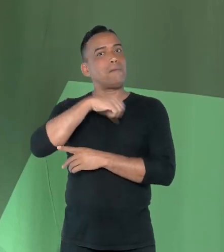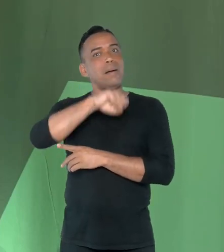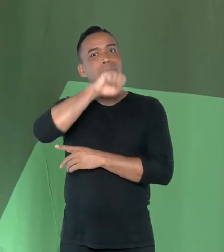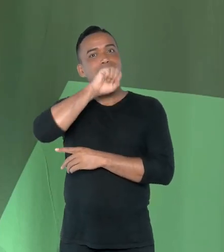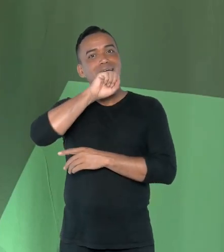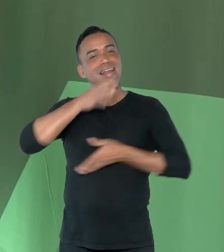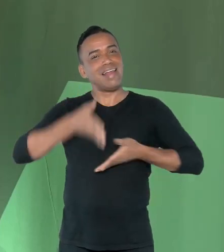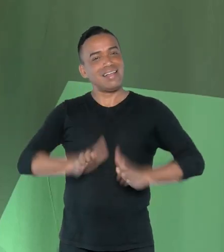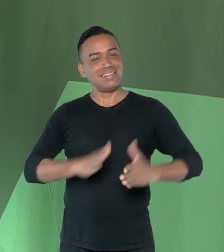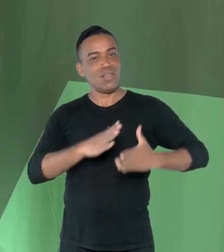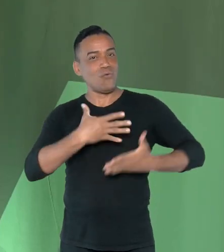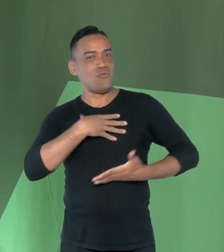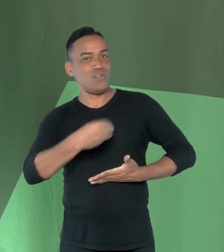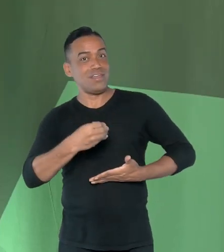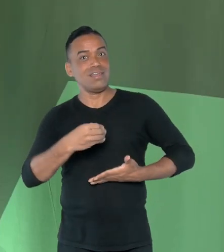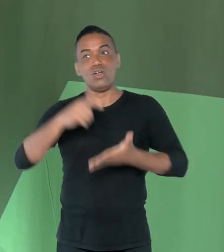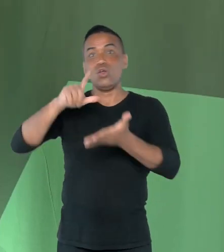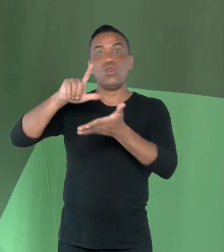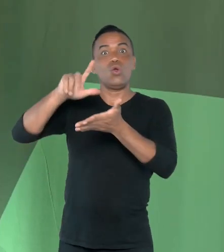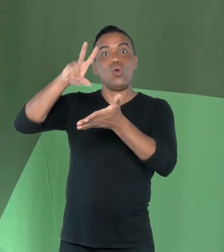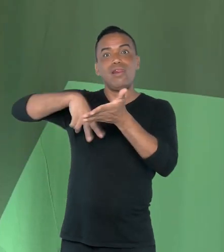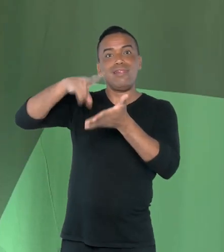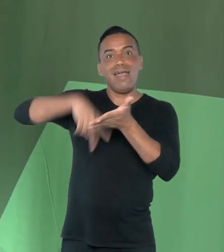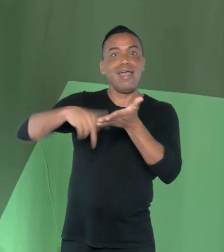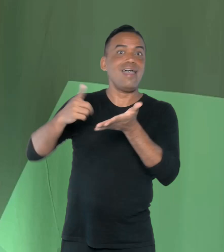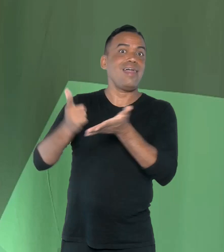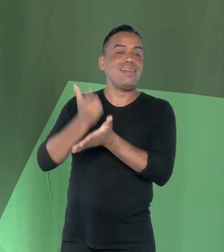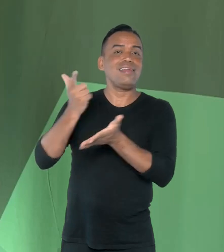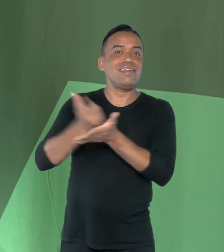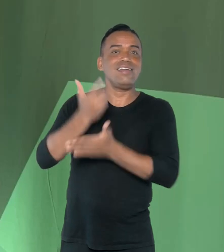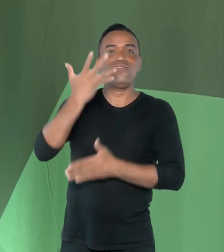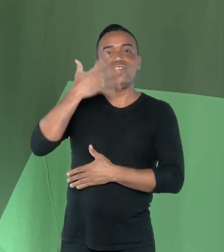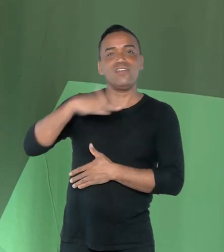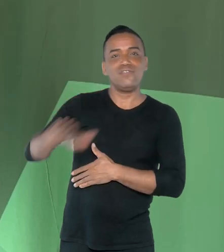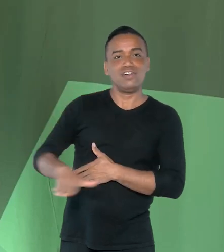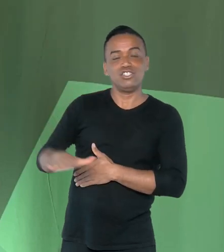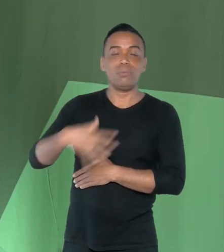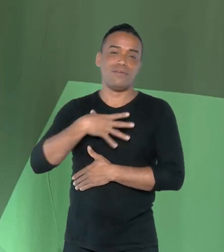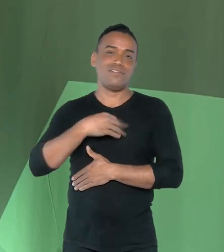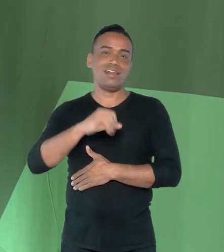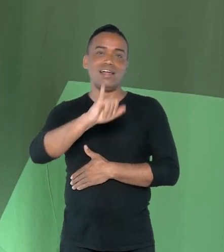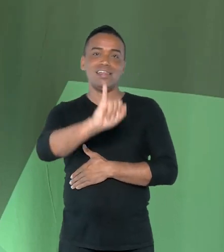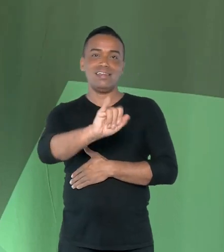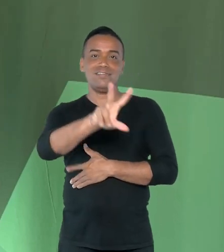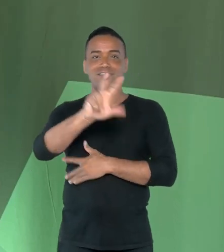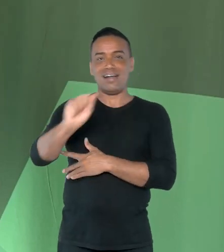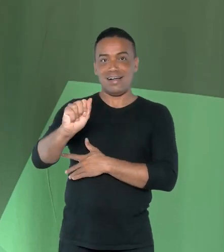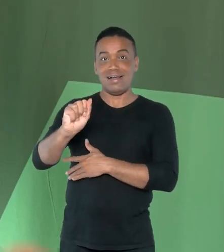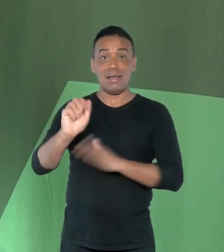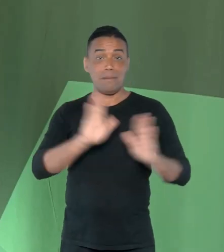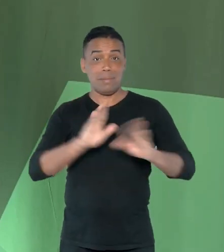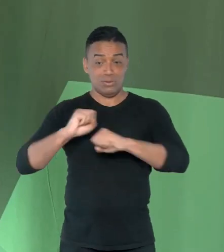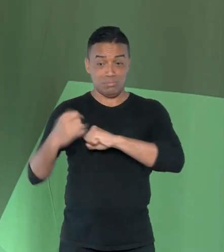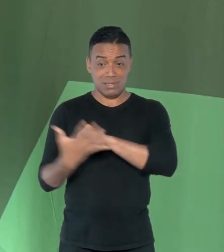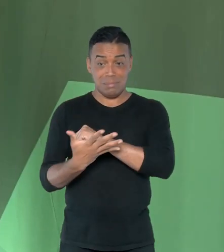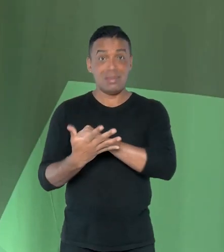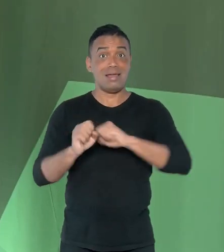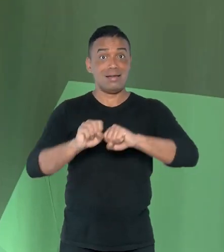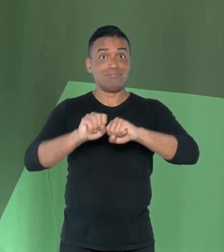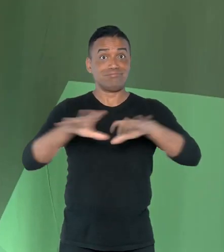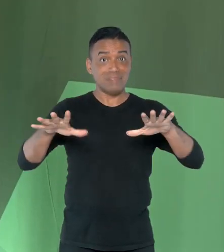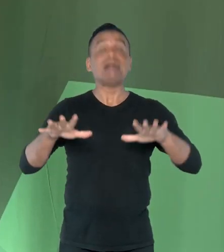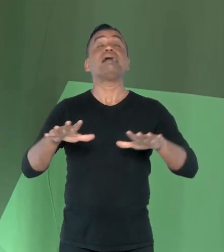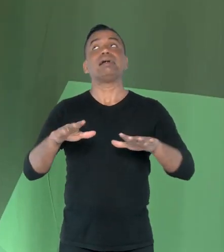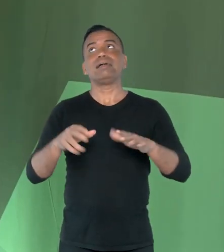livros infantis todas as noites para sua filha Iva. Durante a pandemia, inspirou-se para a